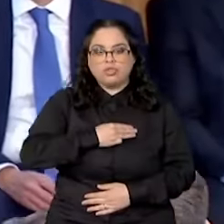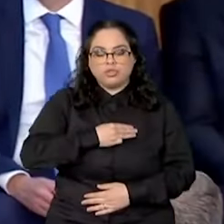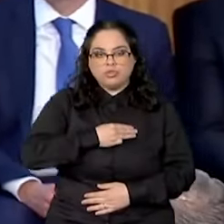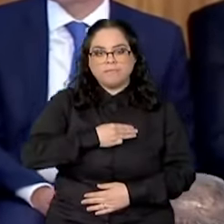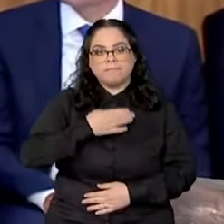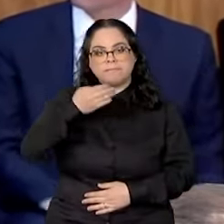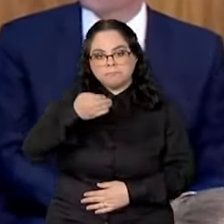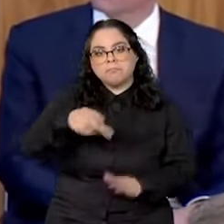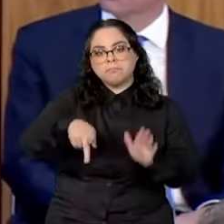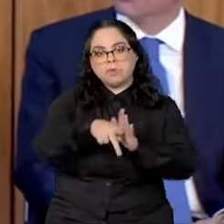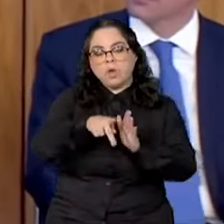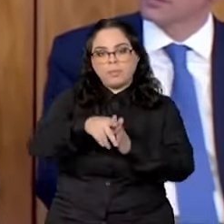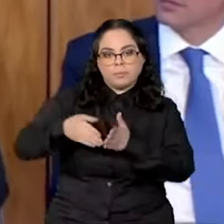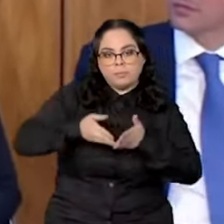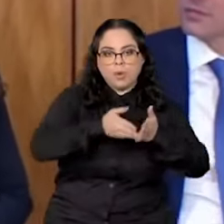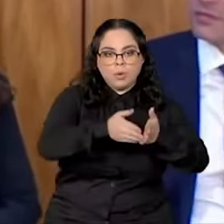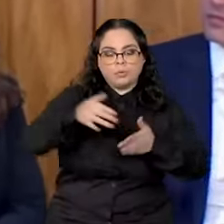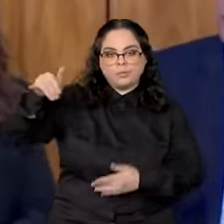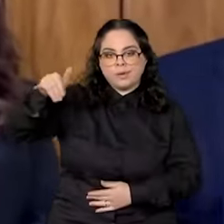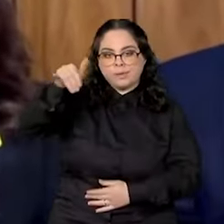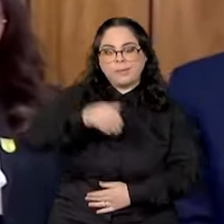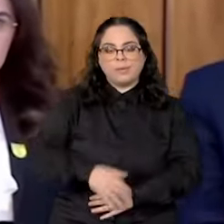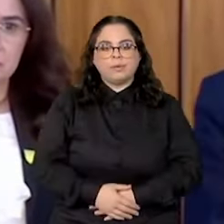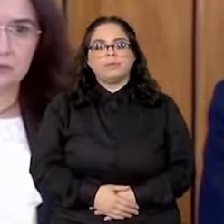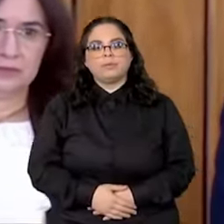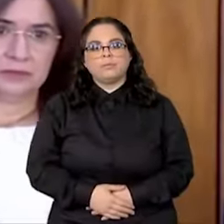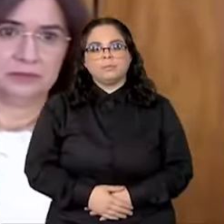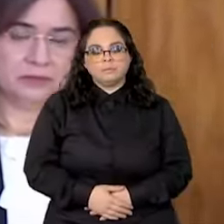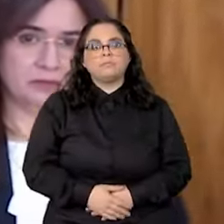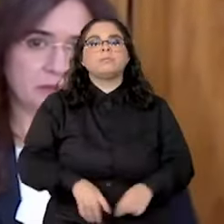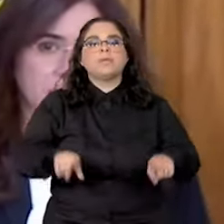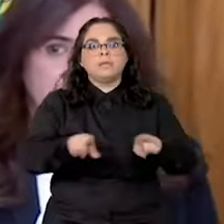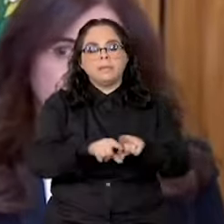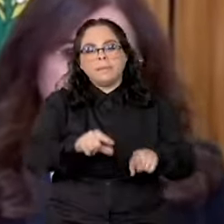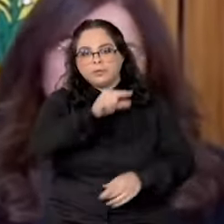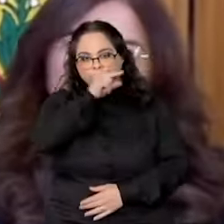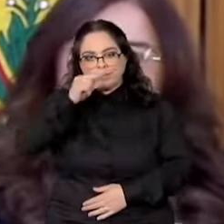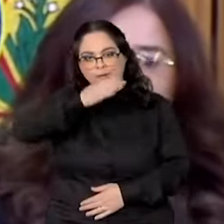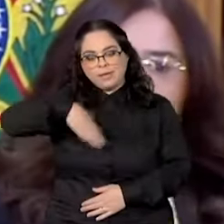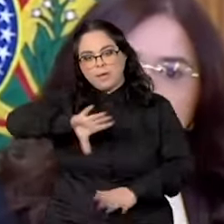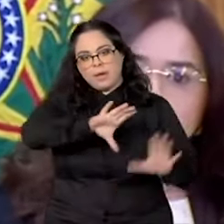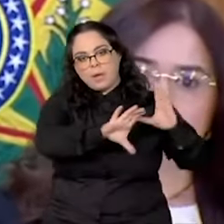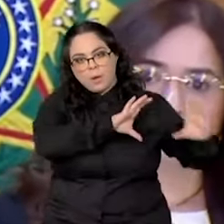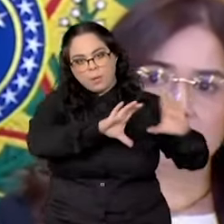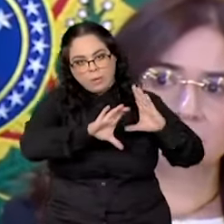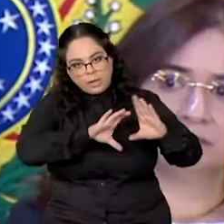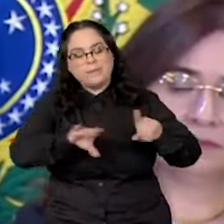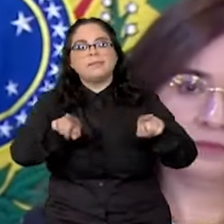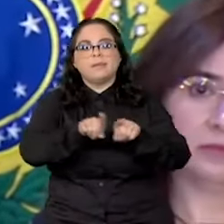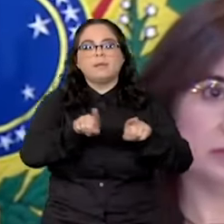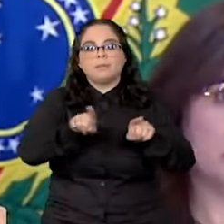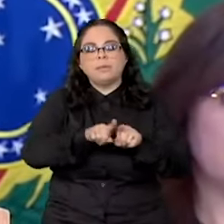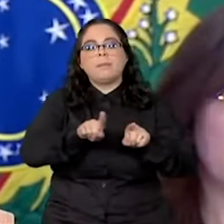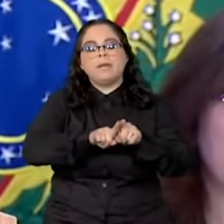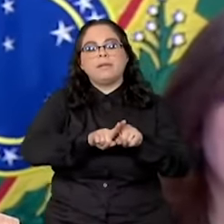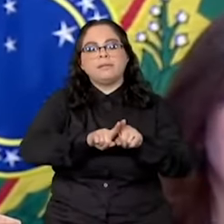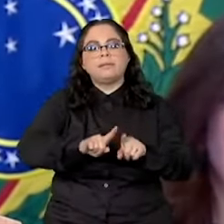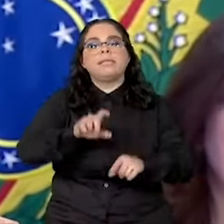Filho de Portos e Aeroportos, Juscelino Filho das Comunicações e Celso Sabino do Turismo,